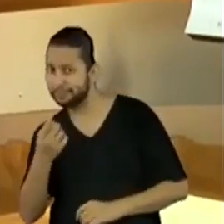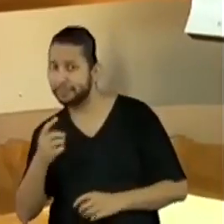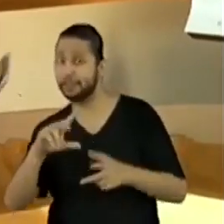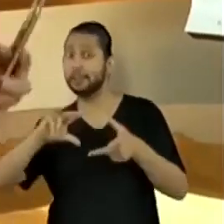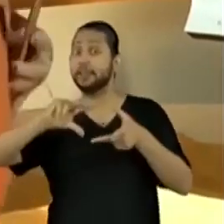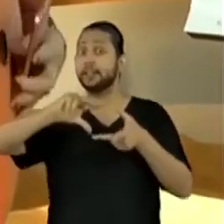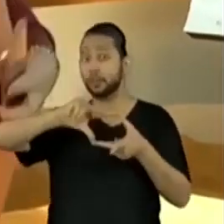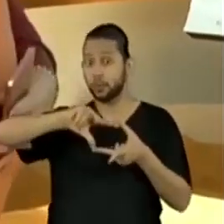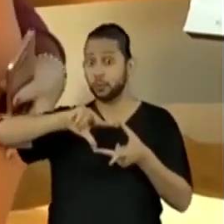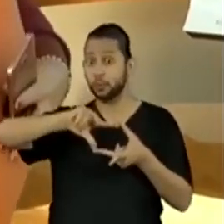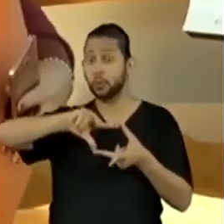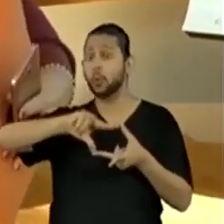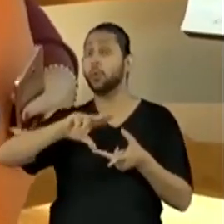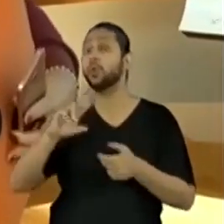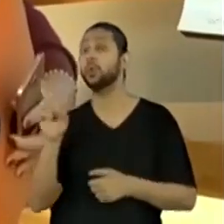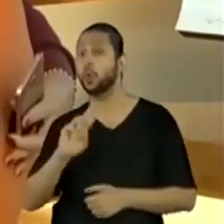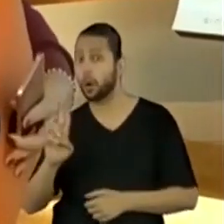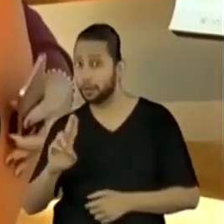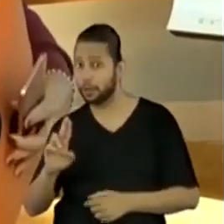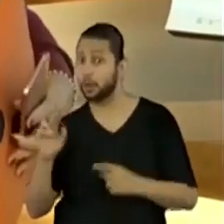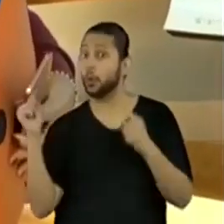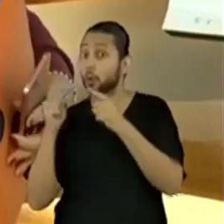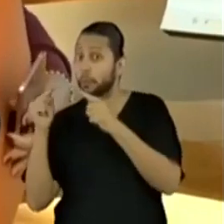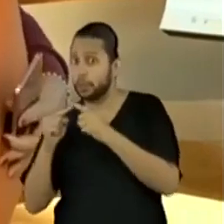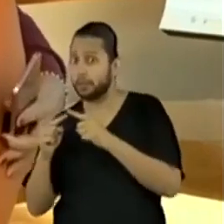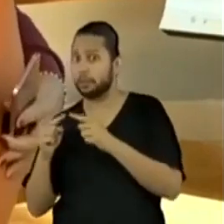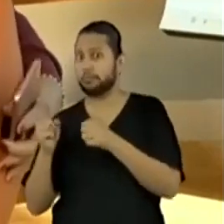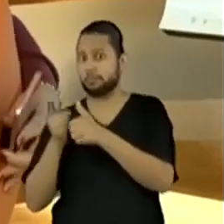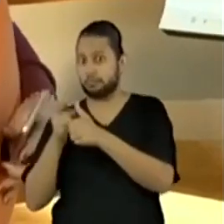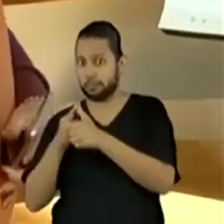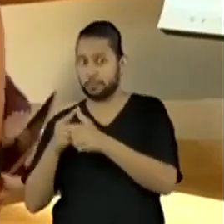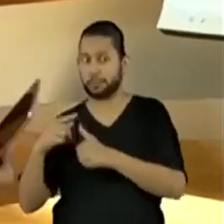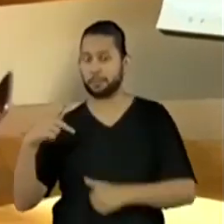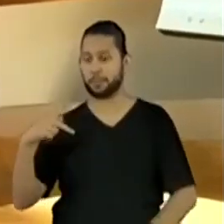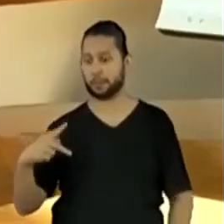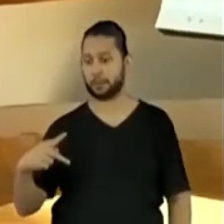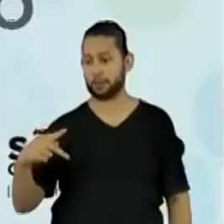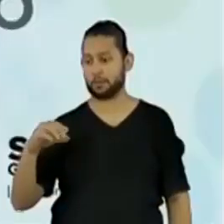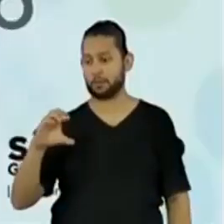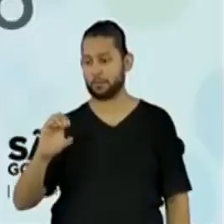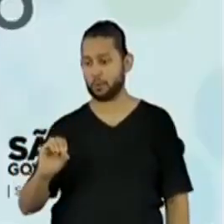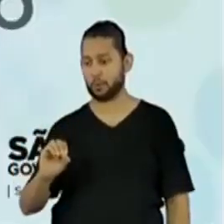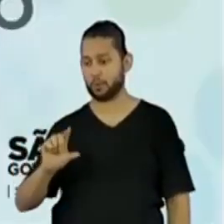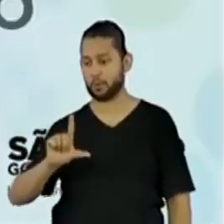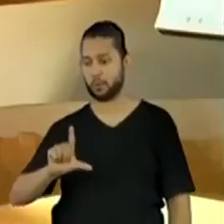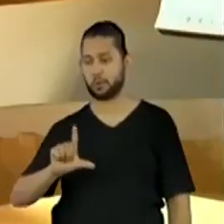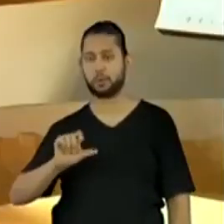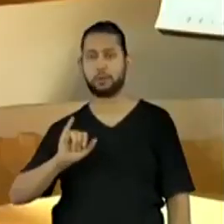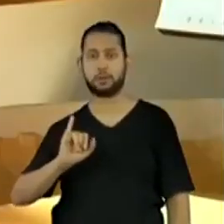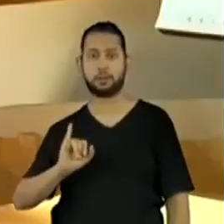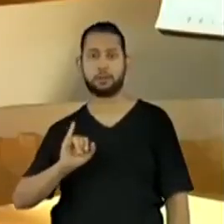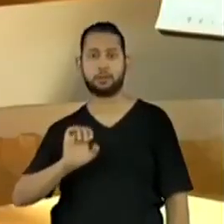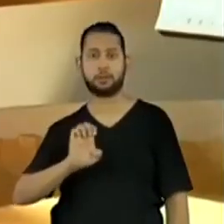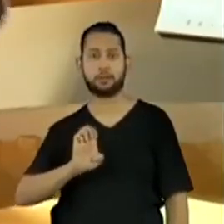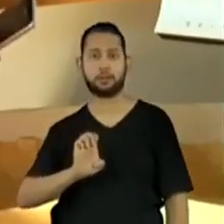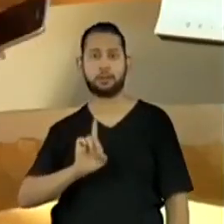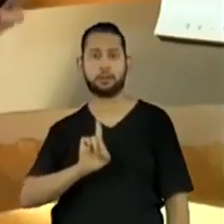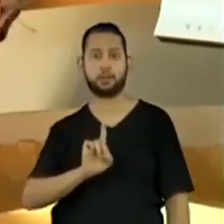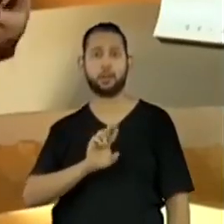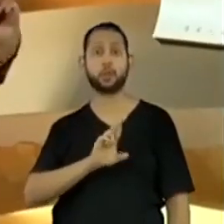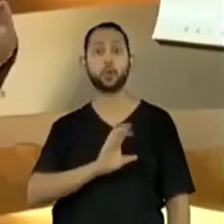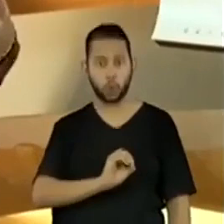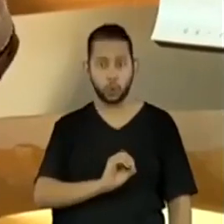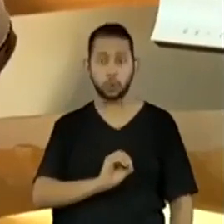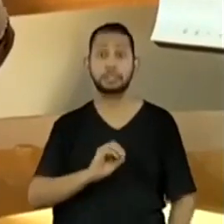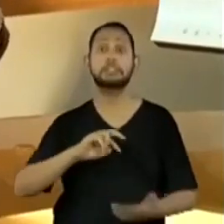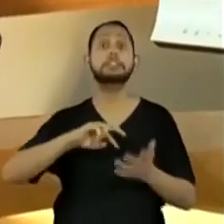poliedro. Se você que está aí não lembra o que é poliedro, o poliedro são figuras tridimensionais.